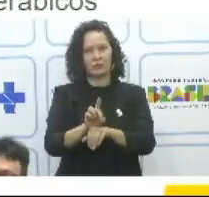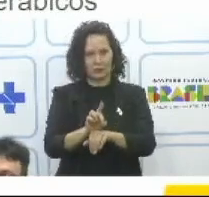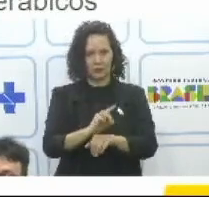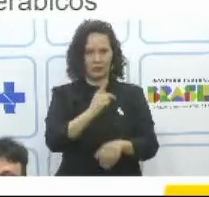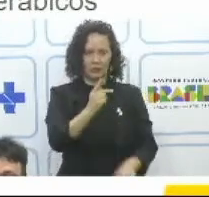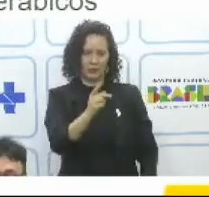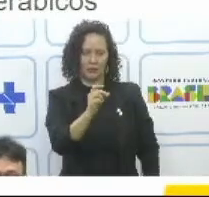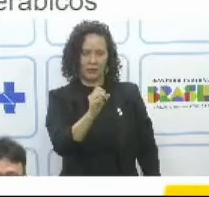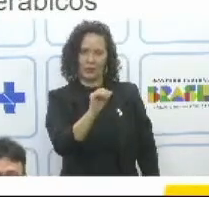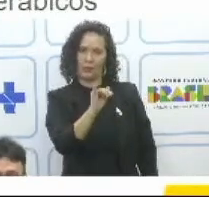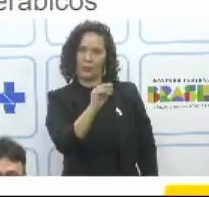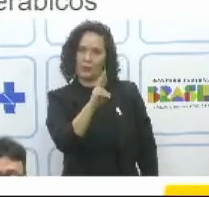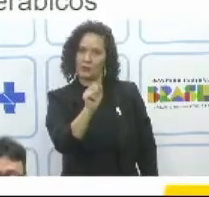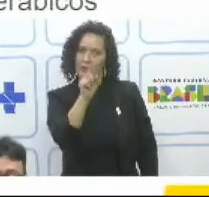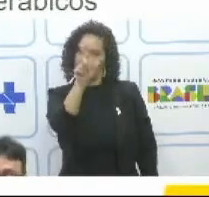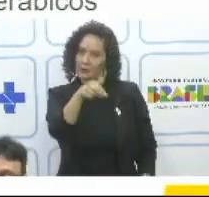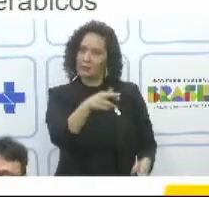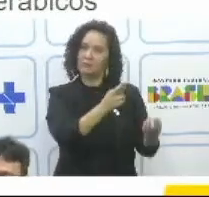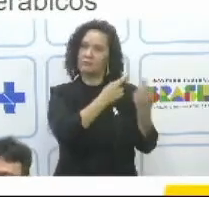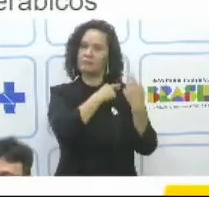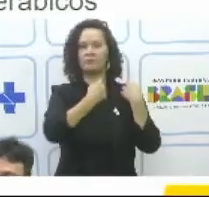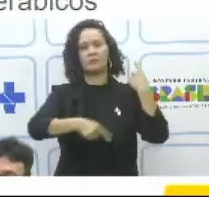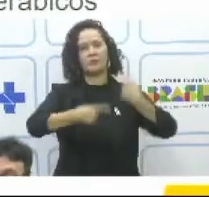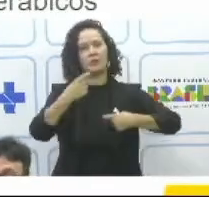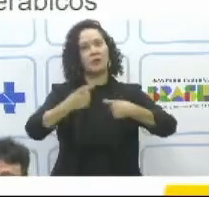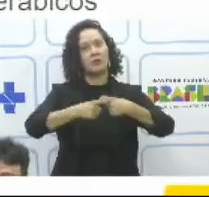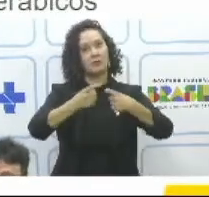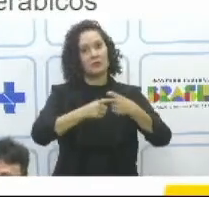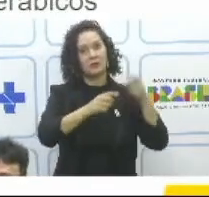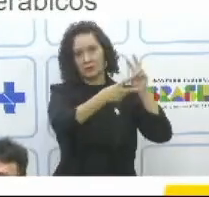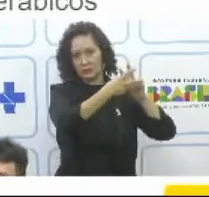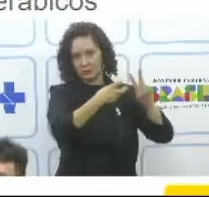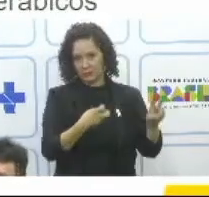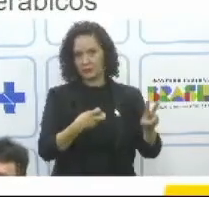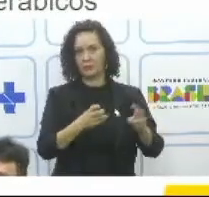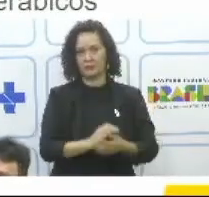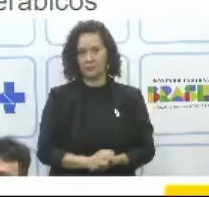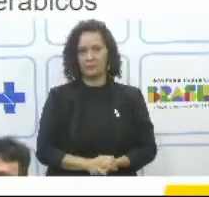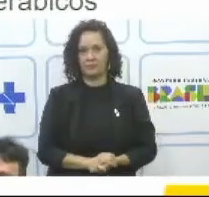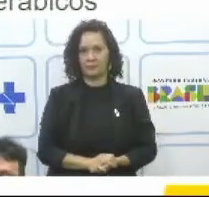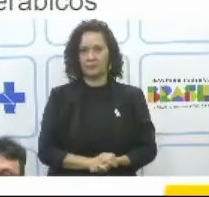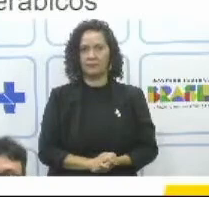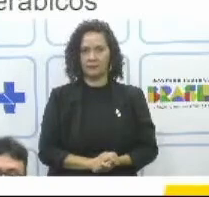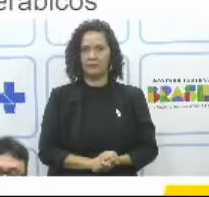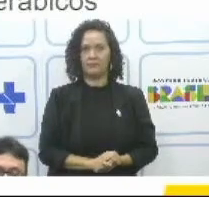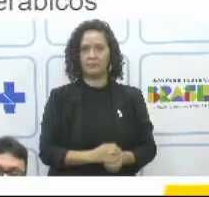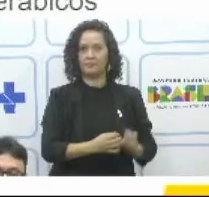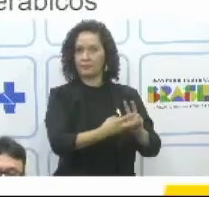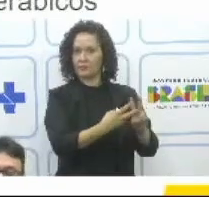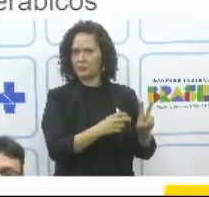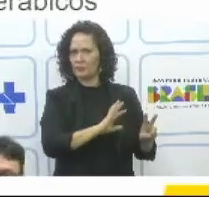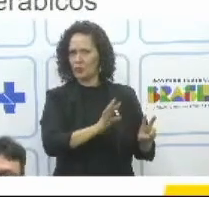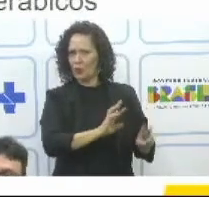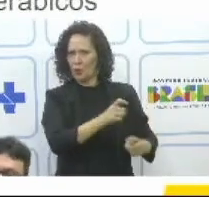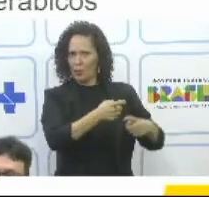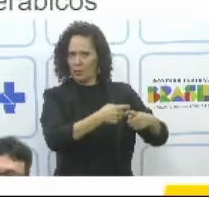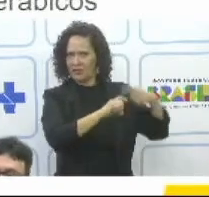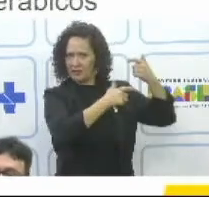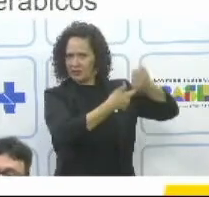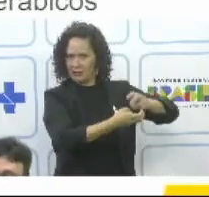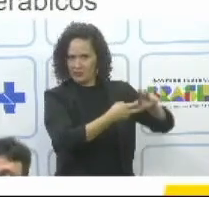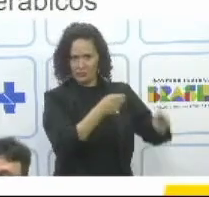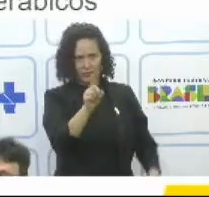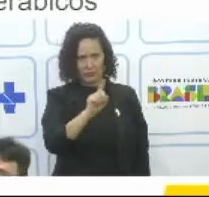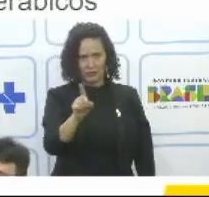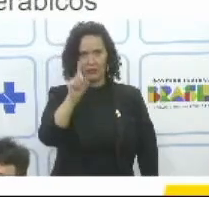né, que está responsável, né, por essa discussão das medicinas indígenas, né? Eles, inclusive, não chamam de medicinas tradicionais